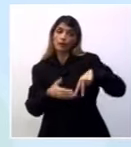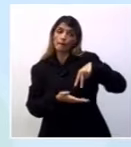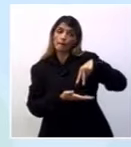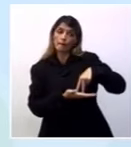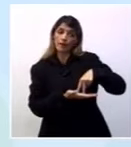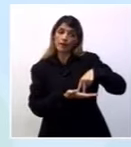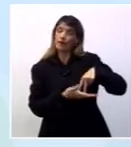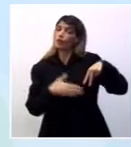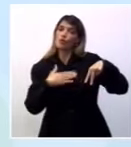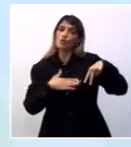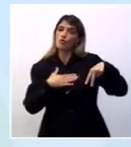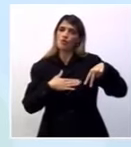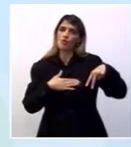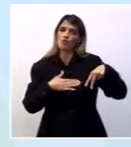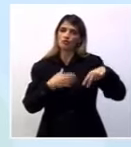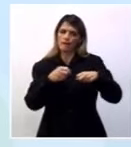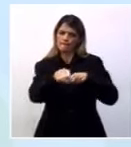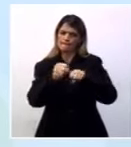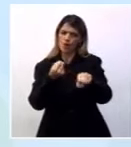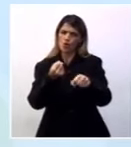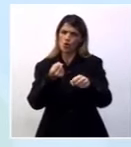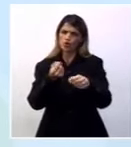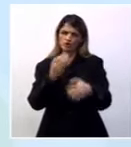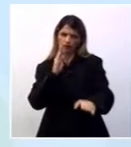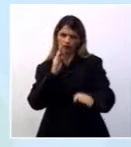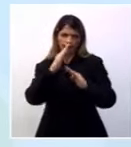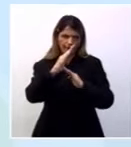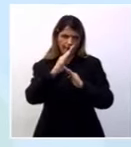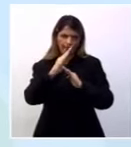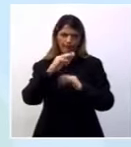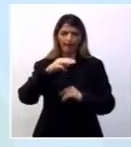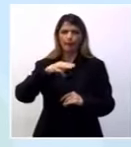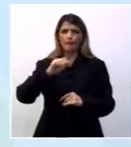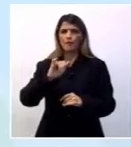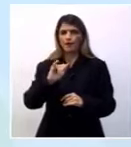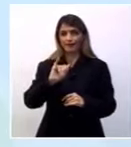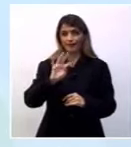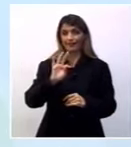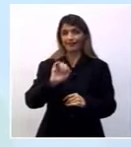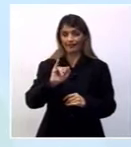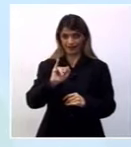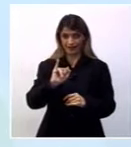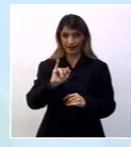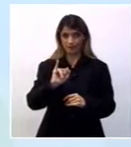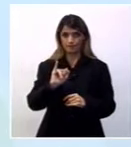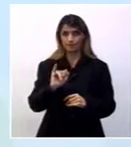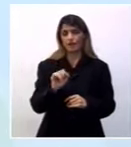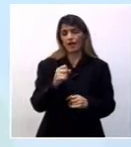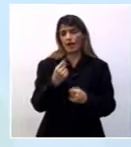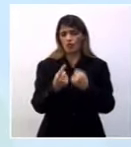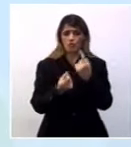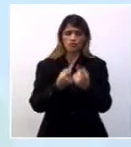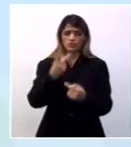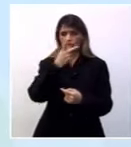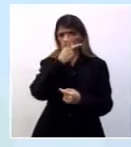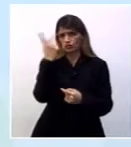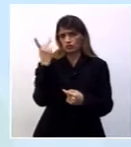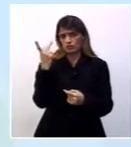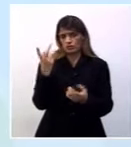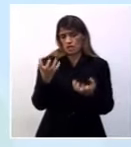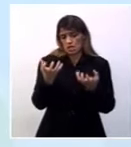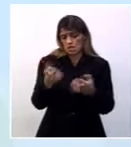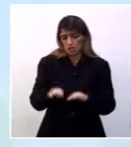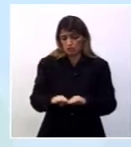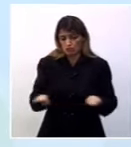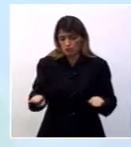mais do boxe, do karatê, do muay thai. Essas pessoas, algumas pessoas preferem uma disputa no solo,